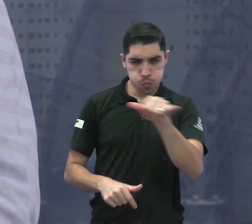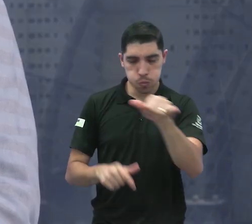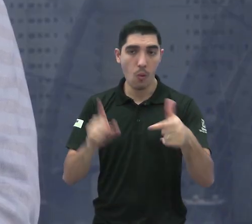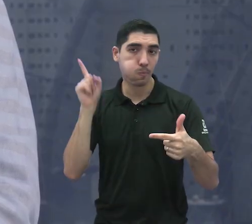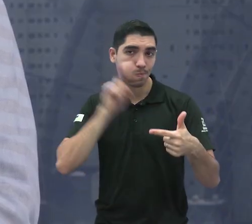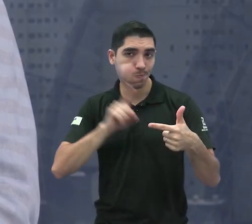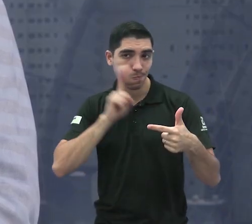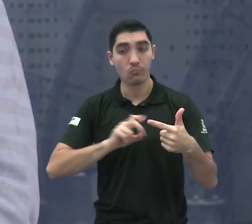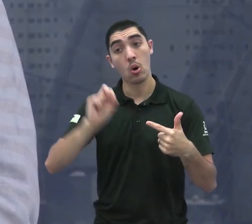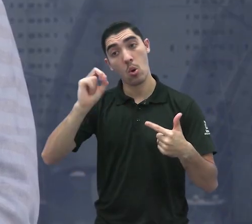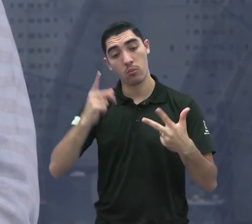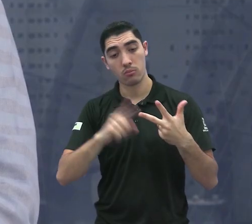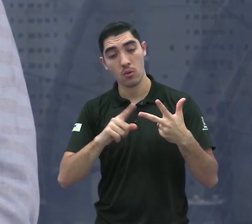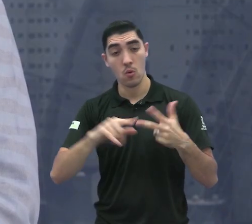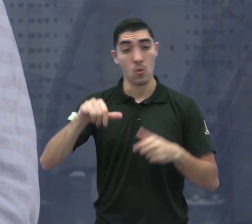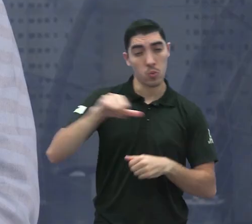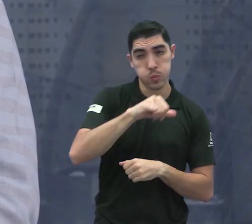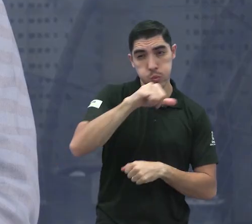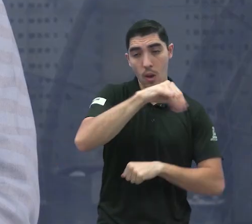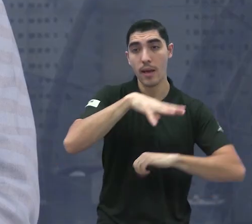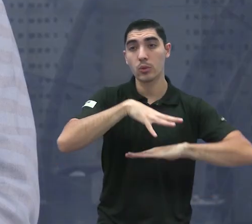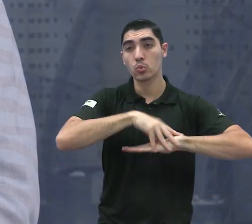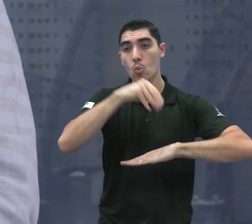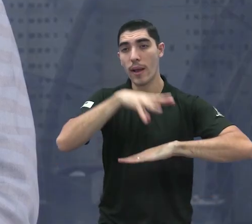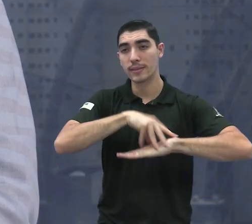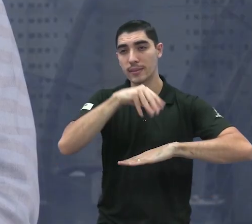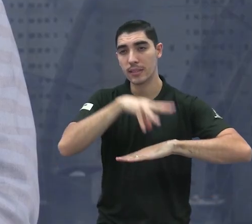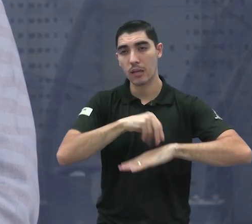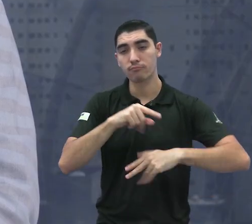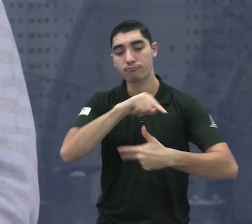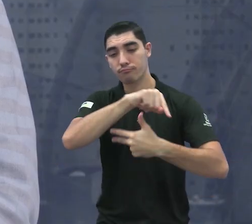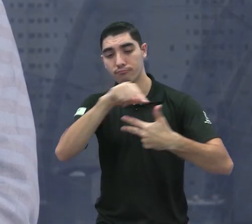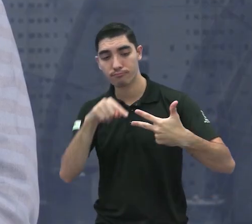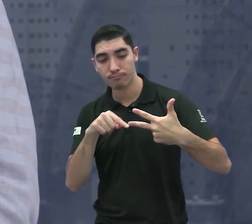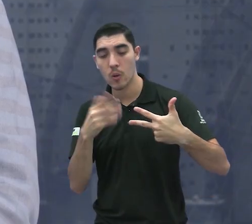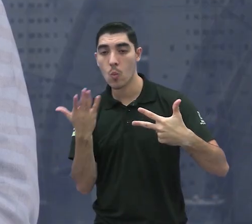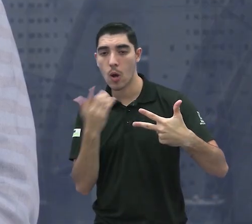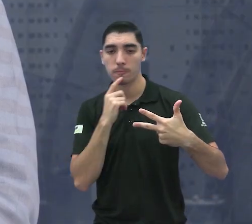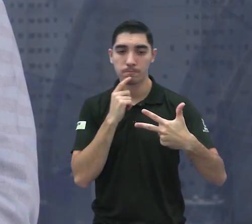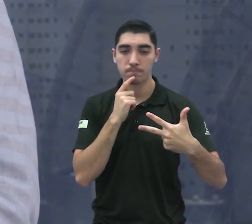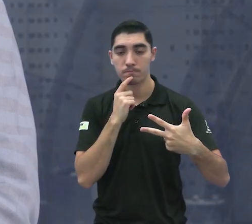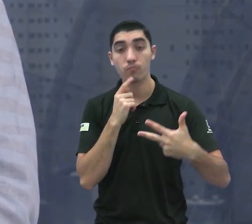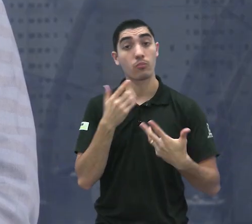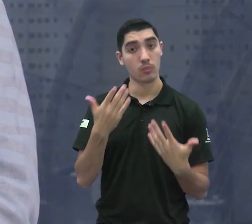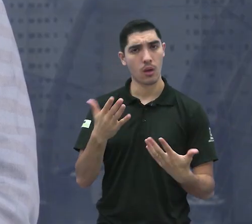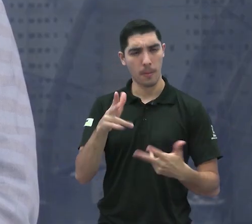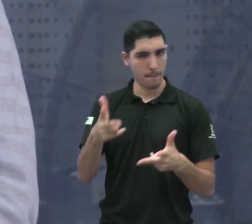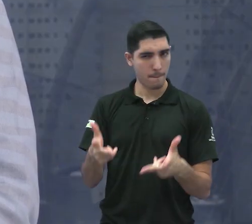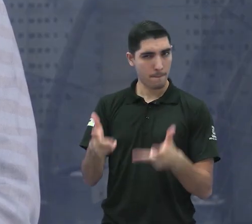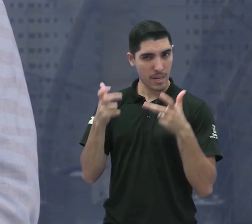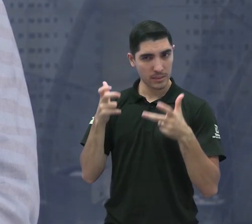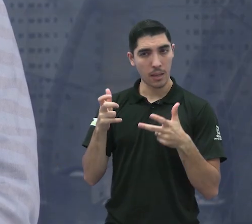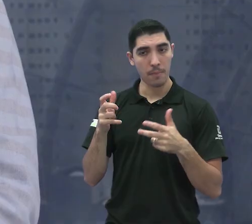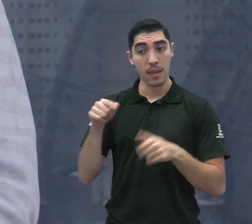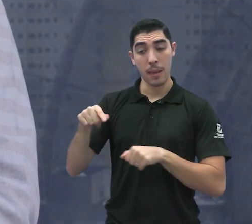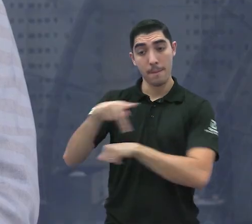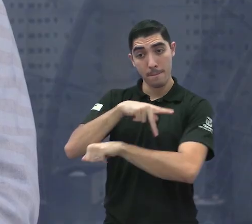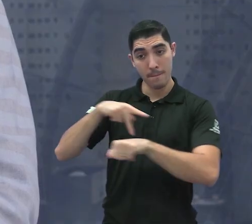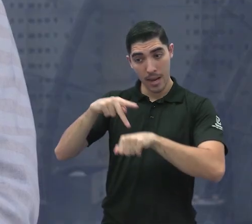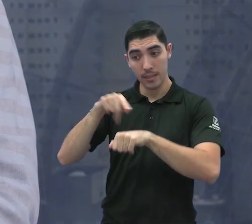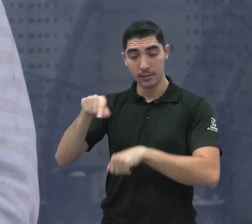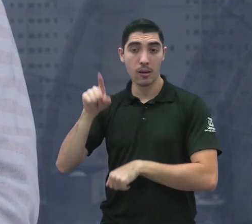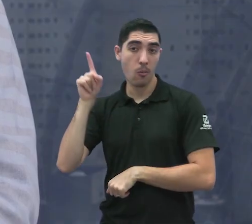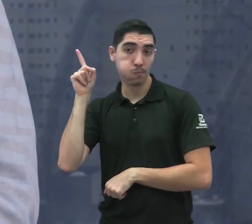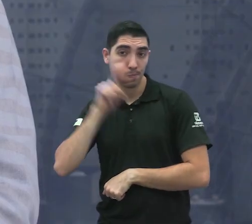ou, eventualmente, os suecos. Todos é importante notar que são países dos Estados Unidos ou aliados